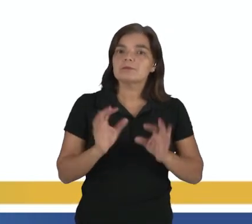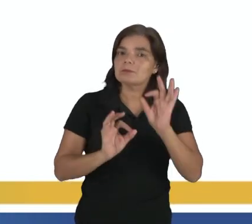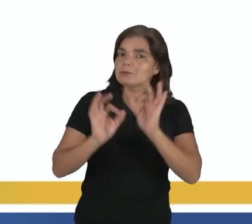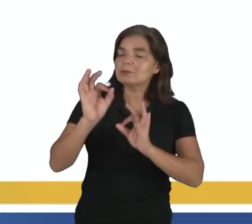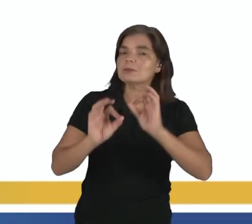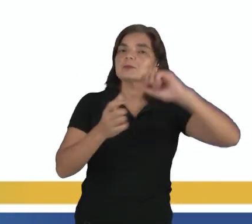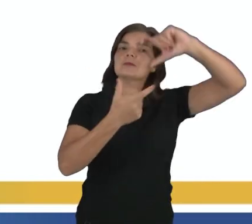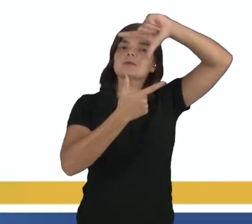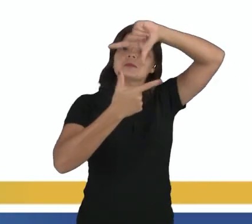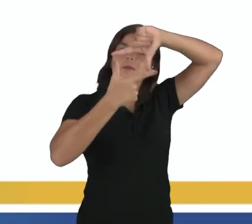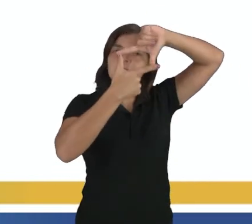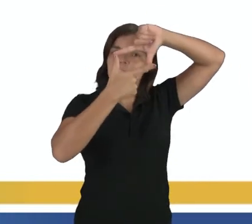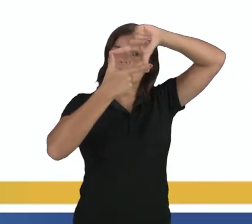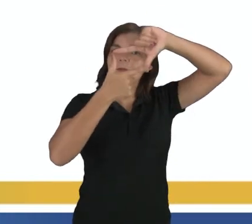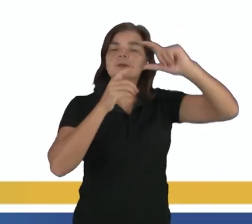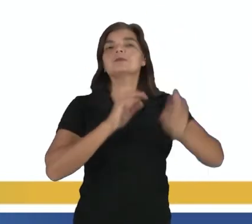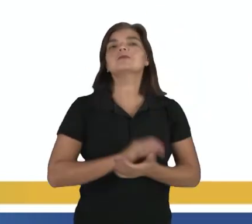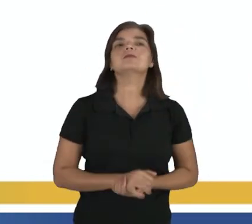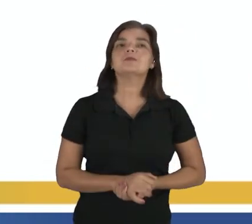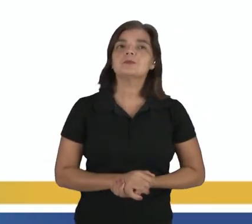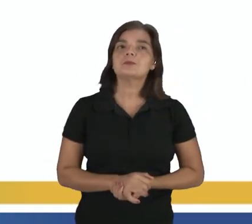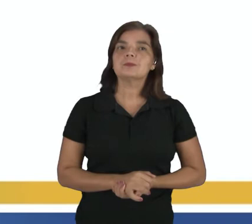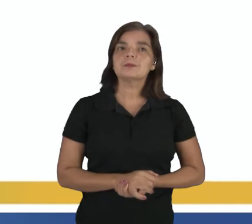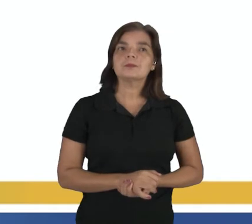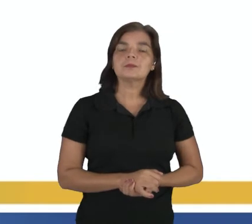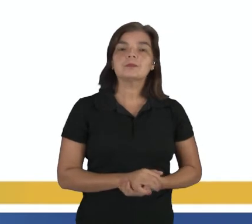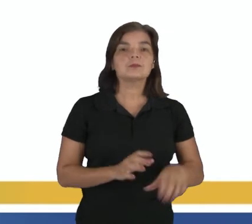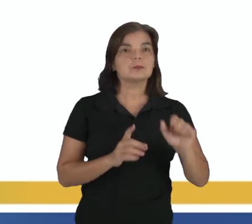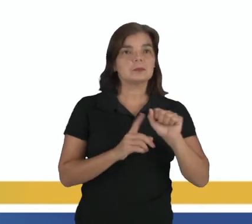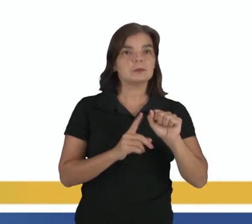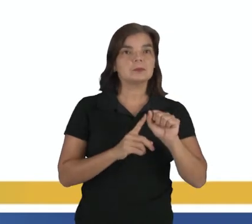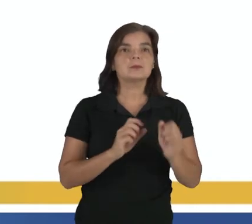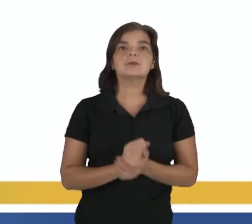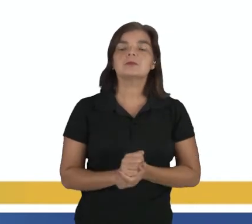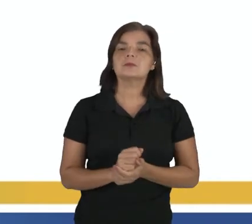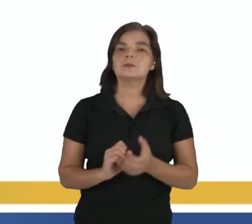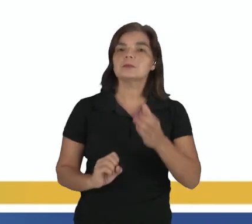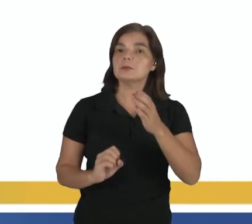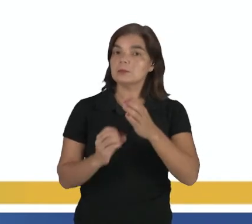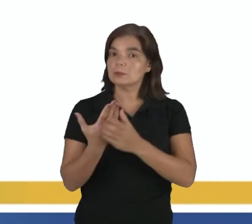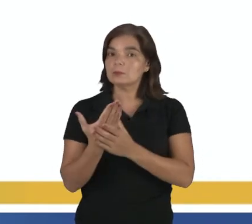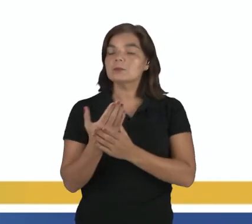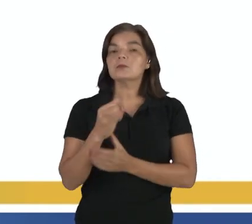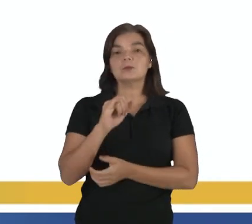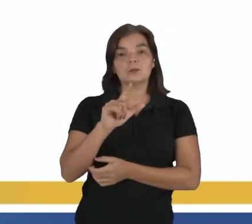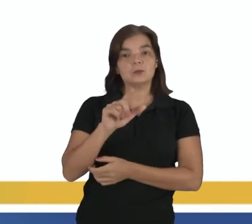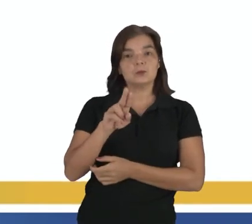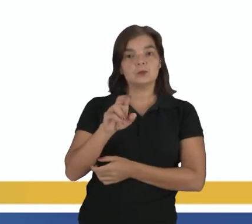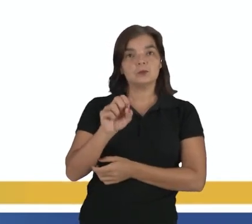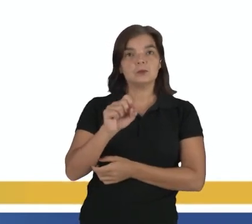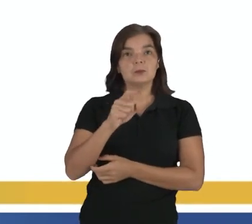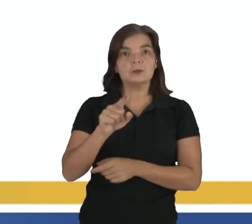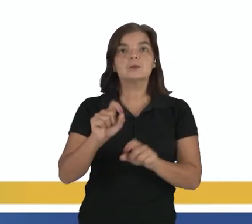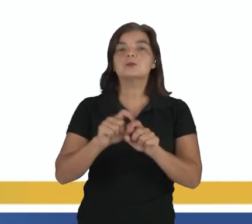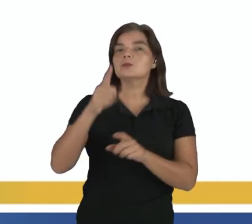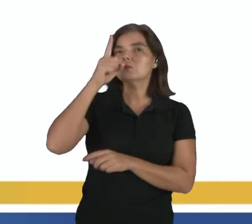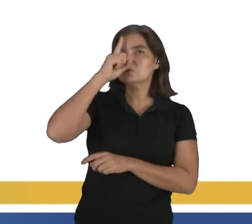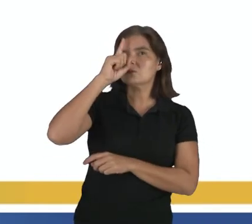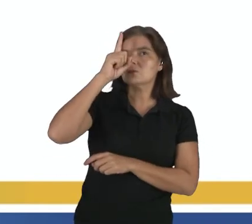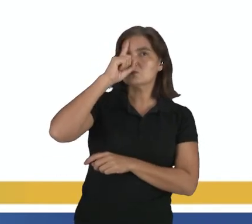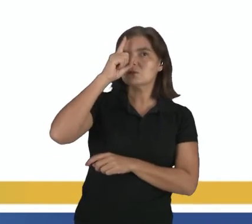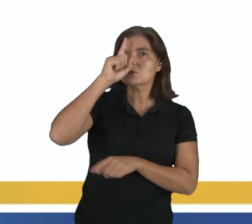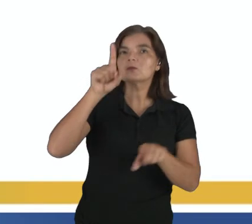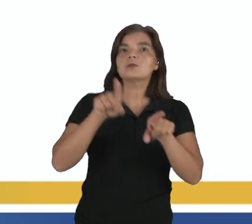é produzida essa alienação? Alternativa A: criando uma ilusão sobre o